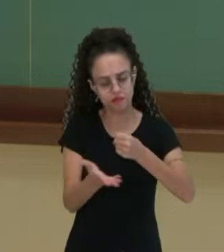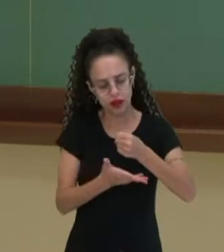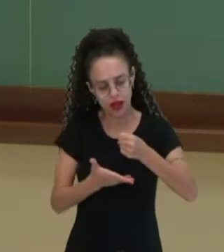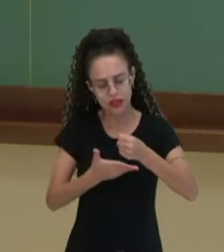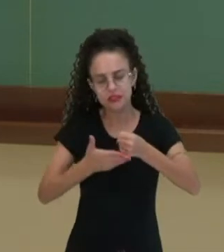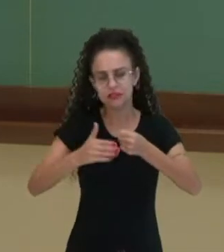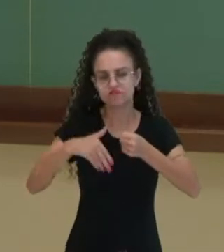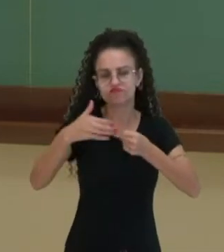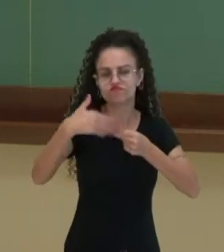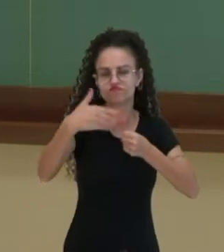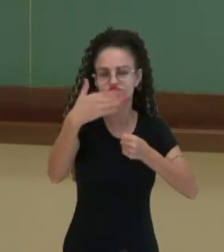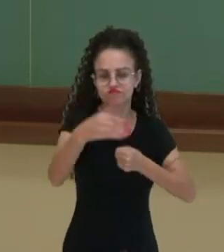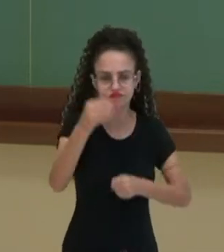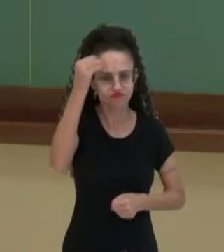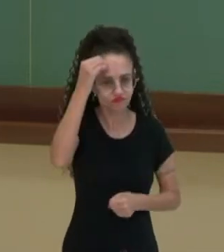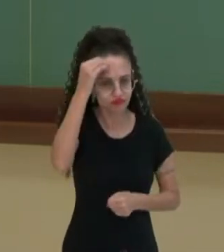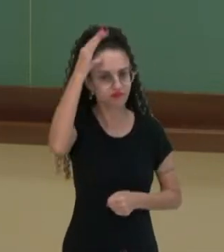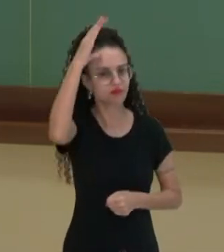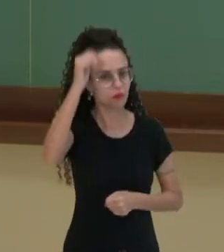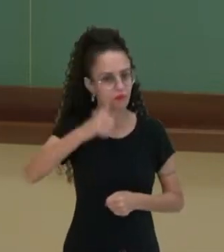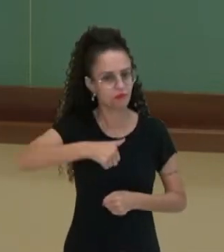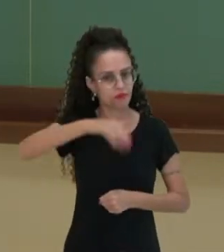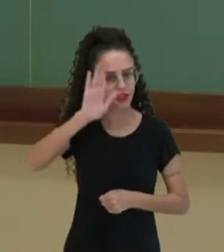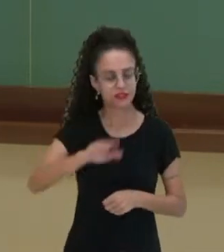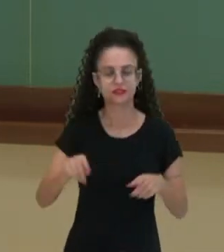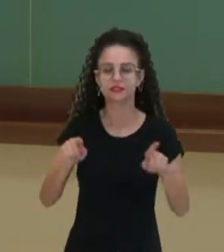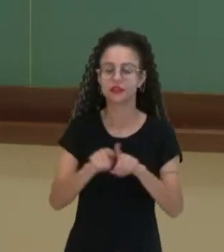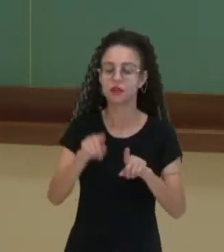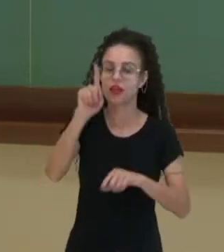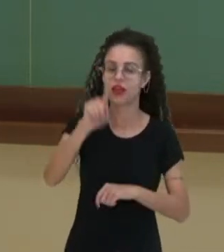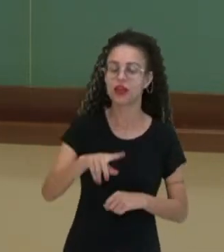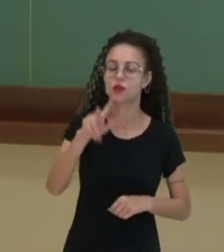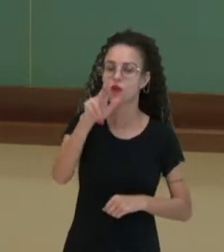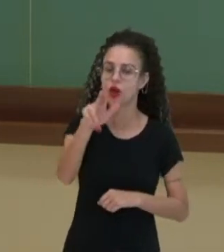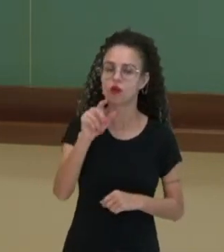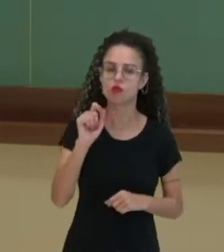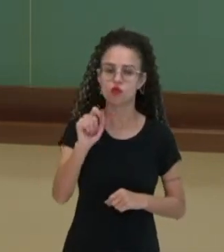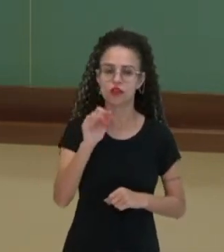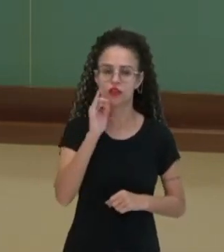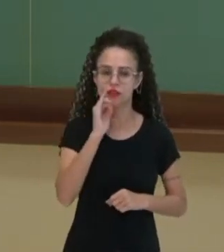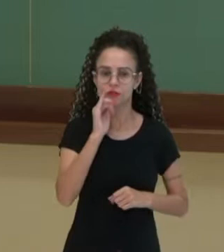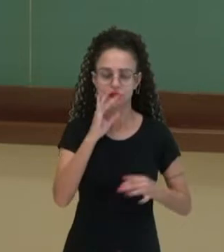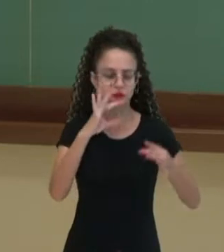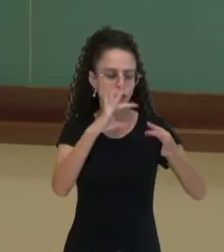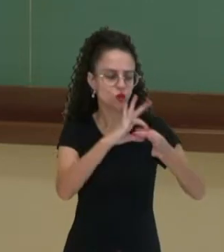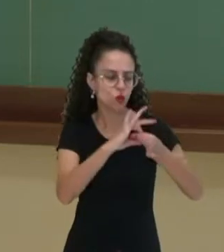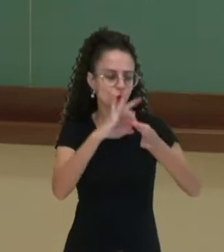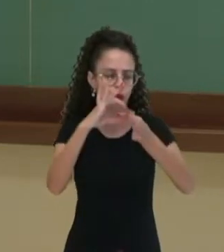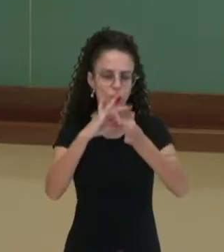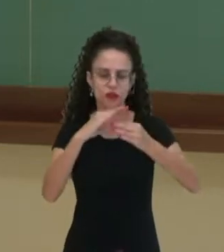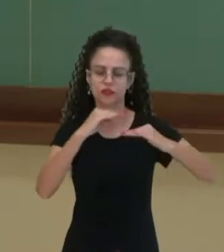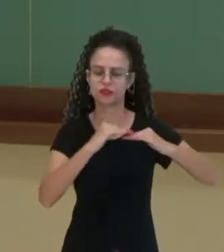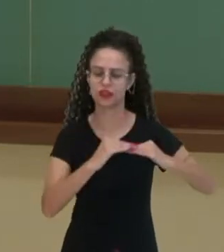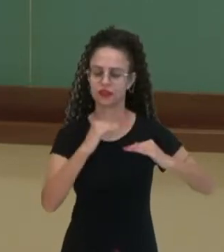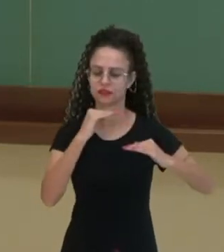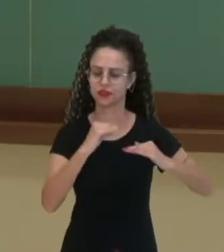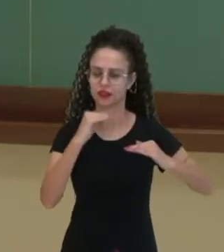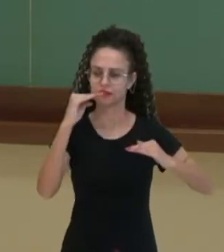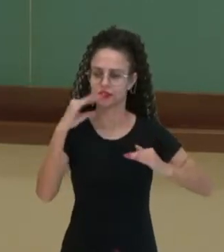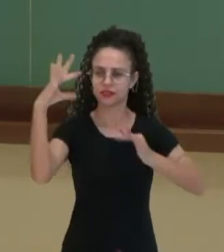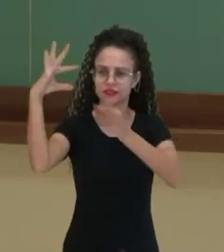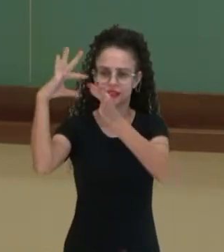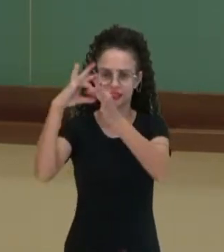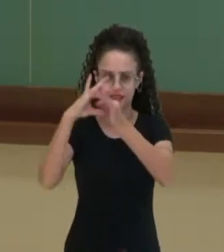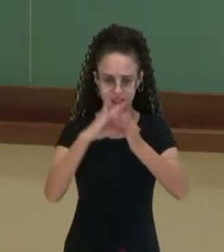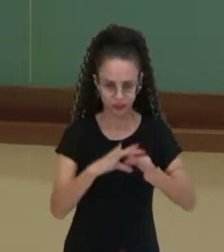vai estar aprendendo. Então, é como se fosse assim, né? Uma correntinha, né? Uma está ali ligado à